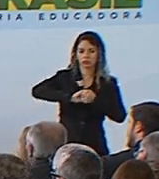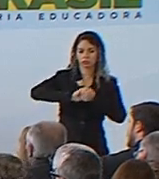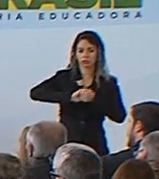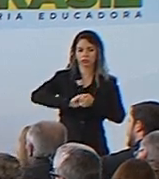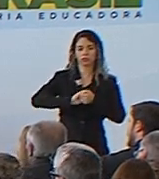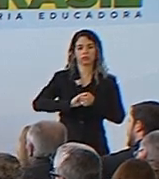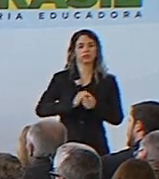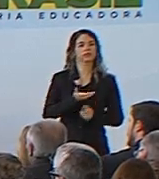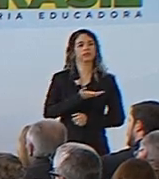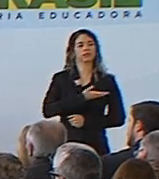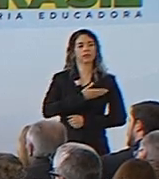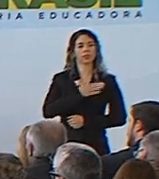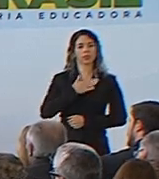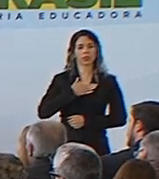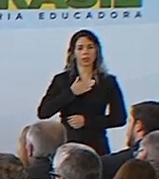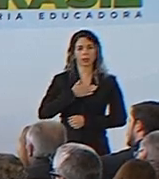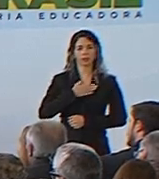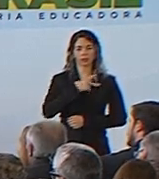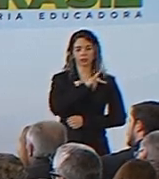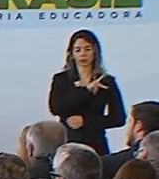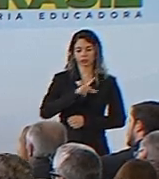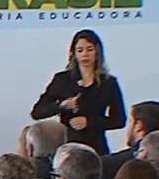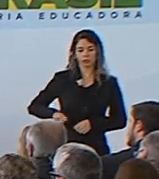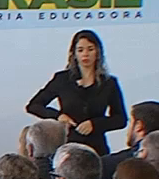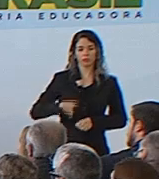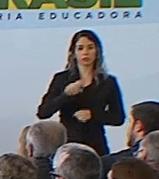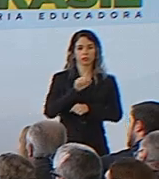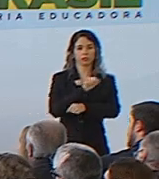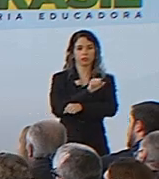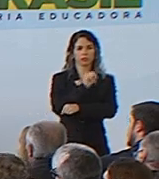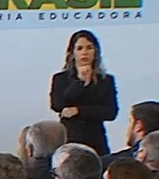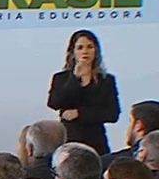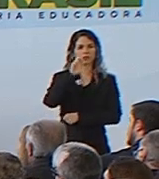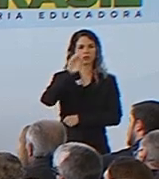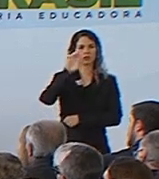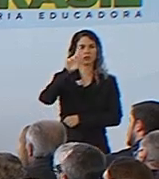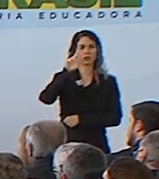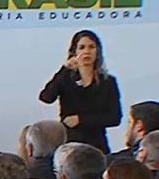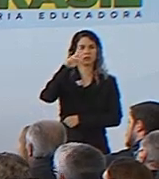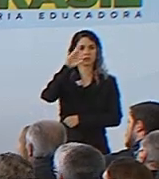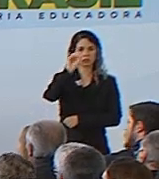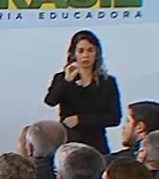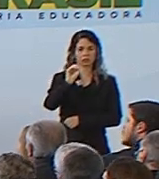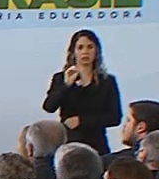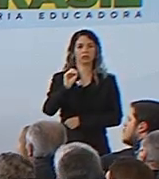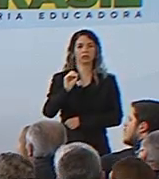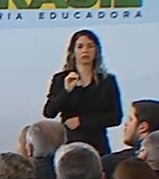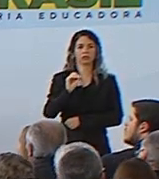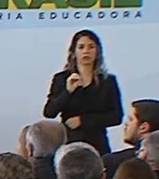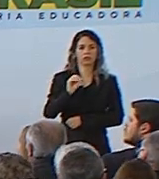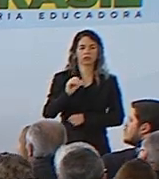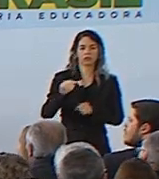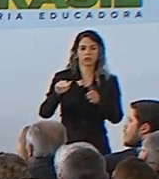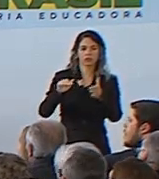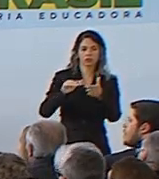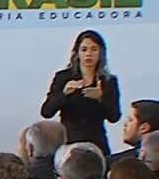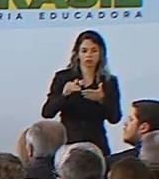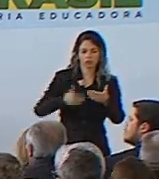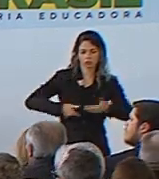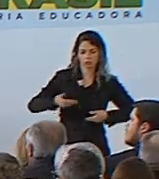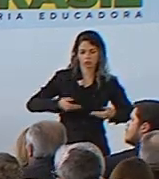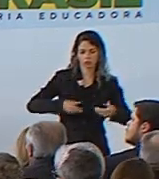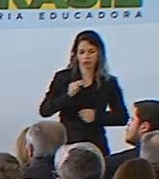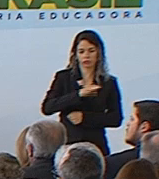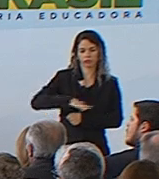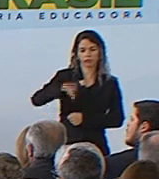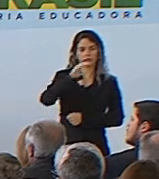ao nosso companheiro e amigo presidente do CPO serviço Federal de processamento de dados o Marcos